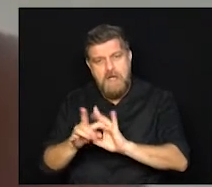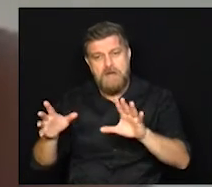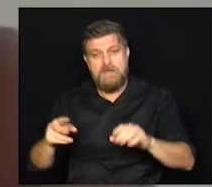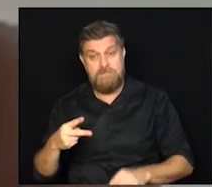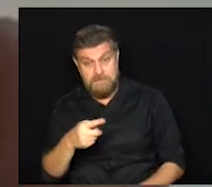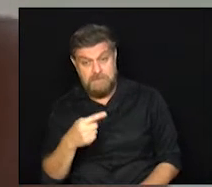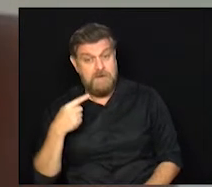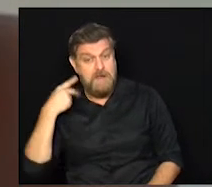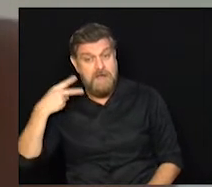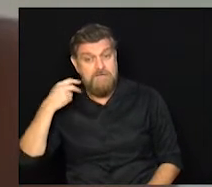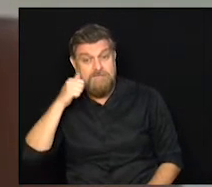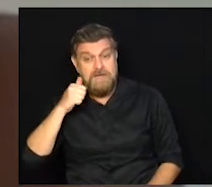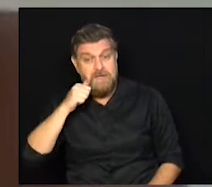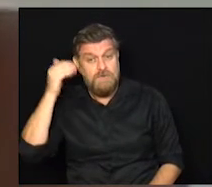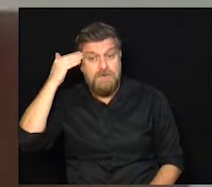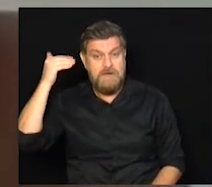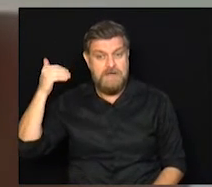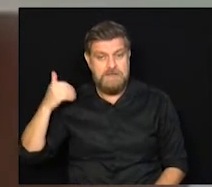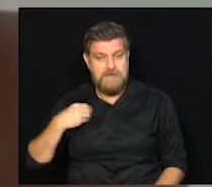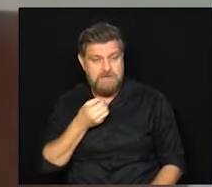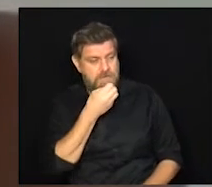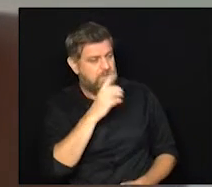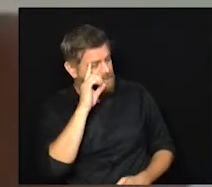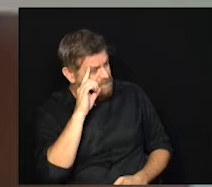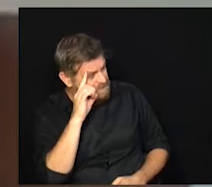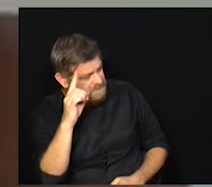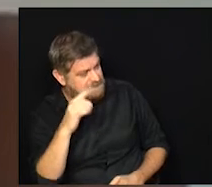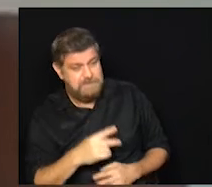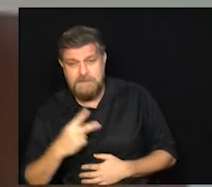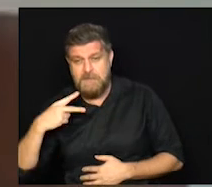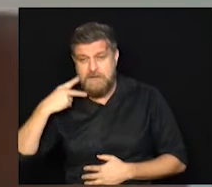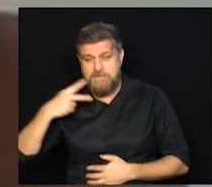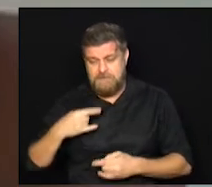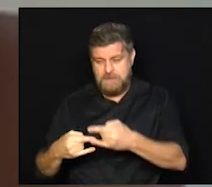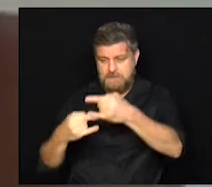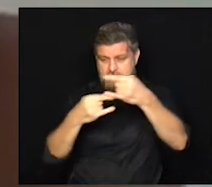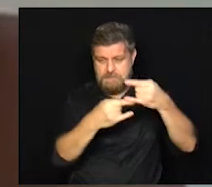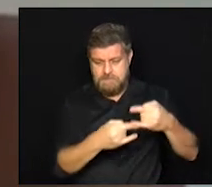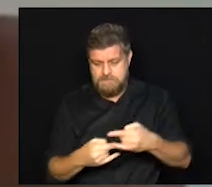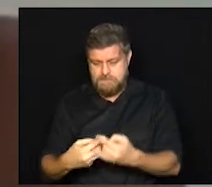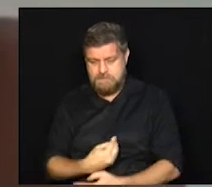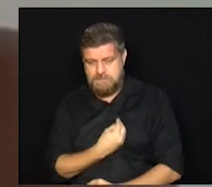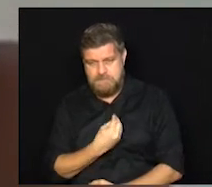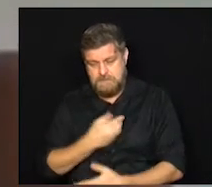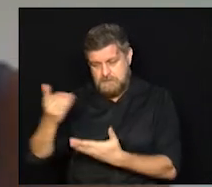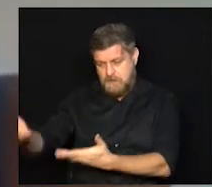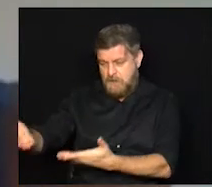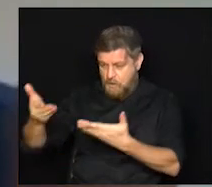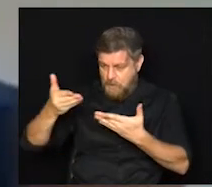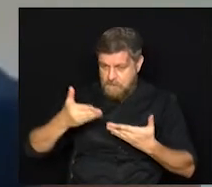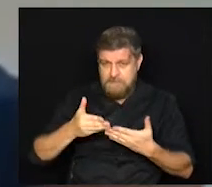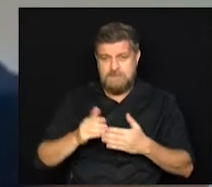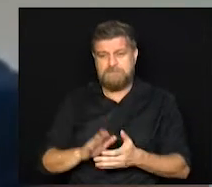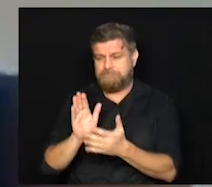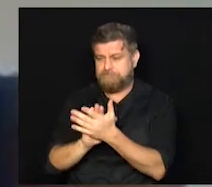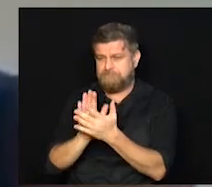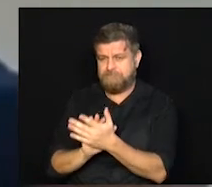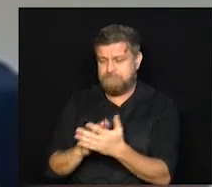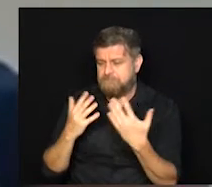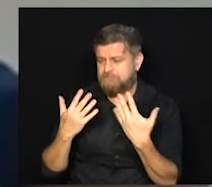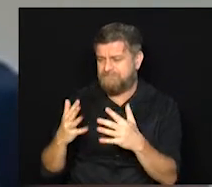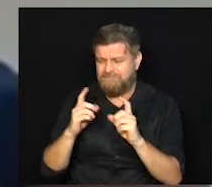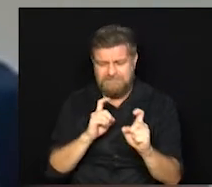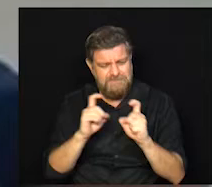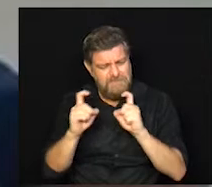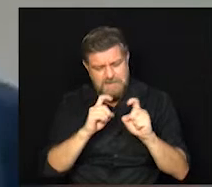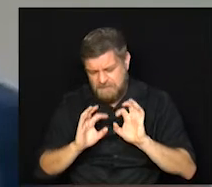Bom dia, presidente Marrom, vereadores presentes, convidados, parabéns pela reunião,